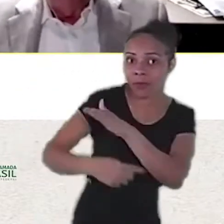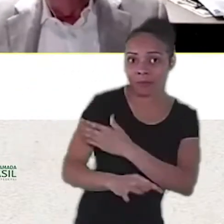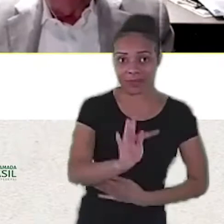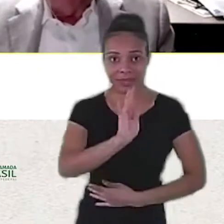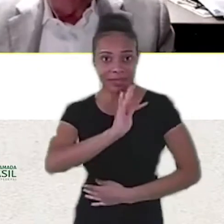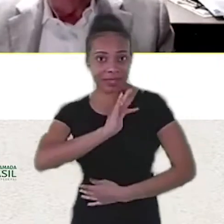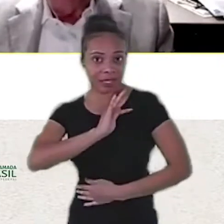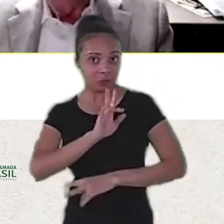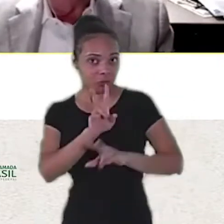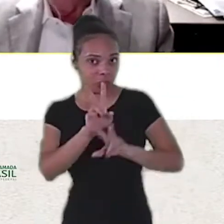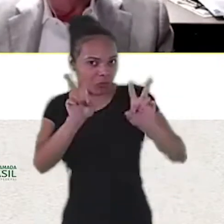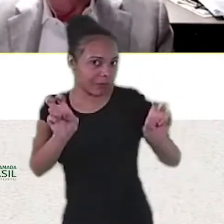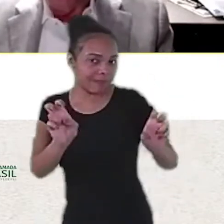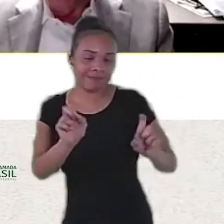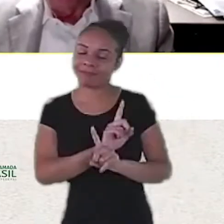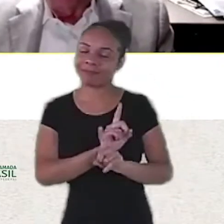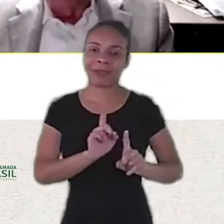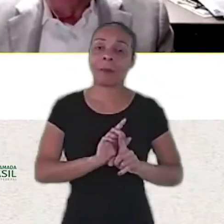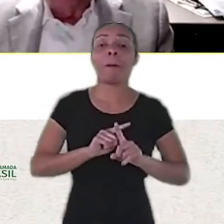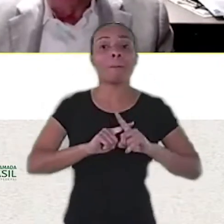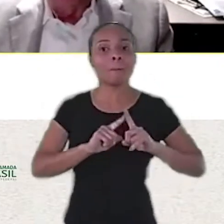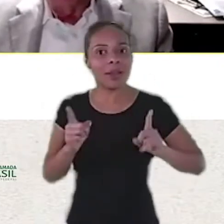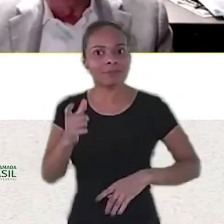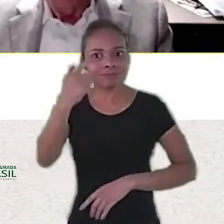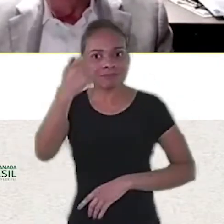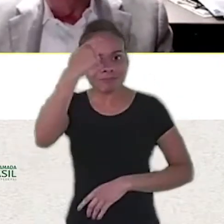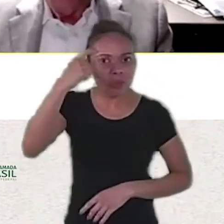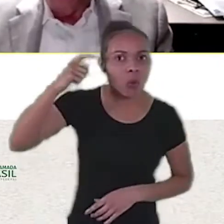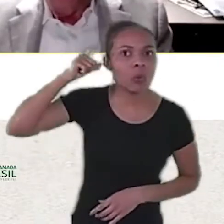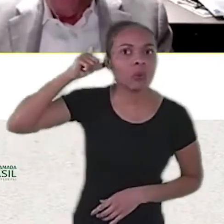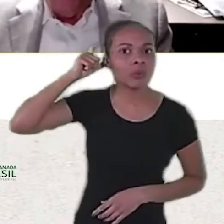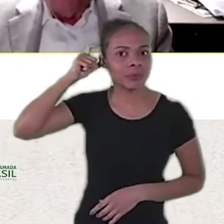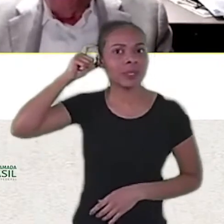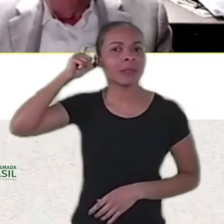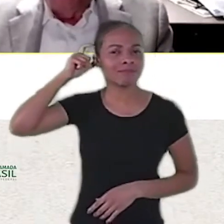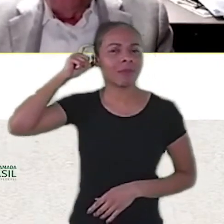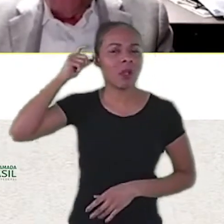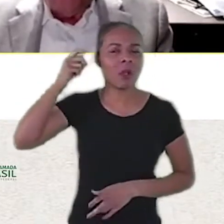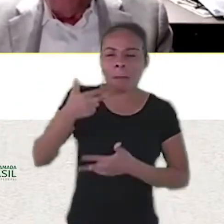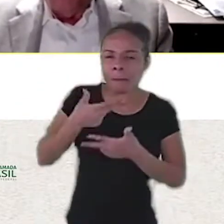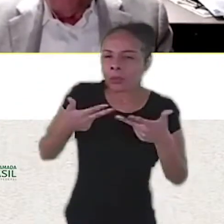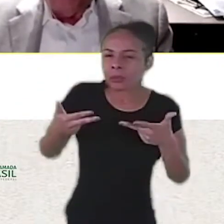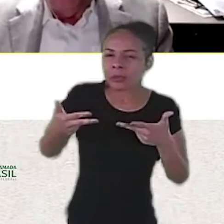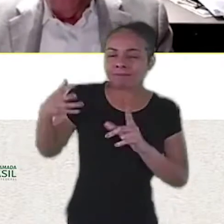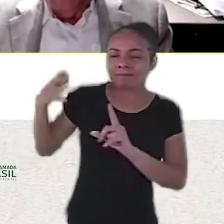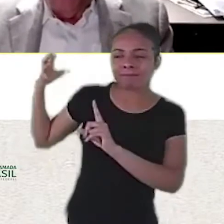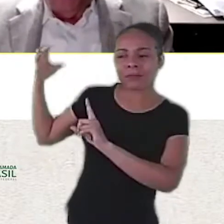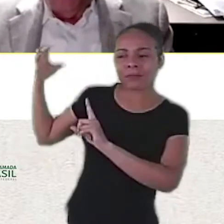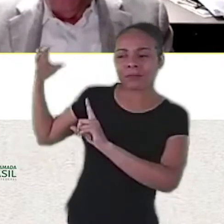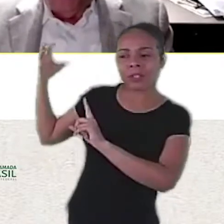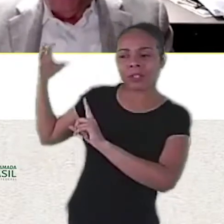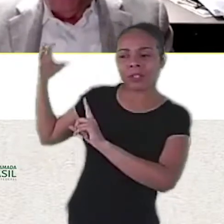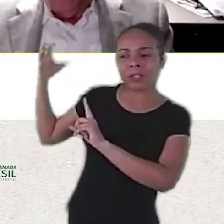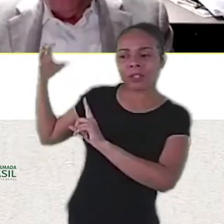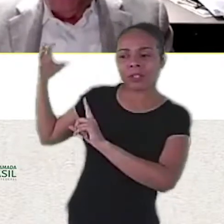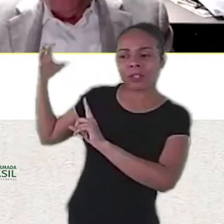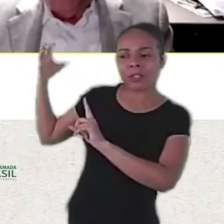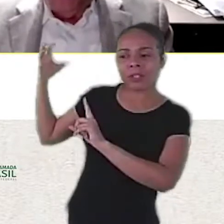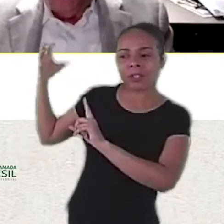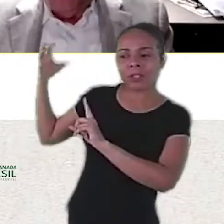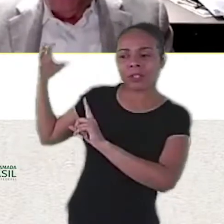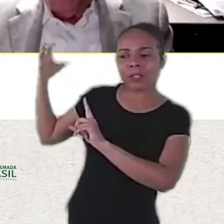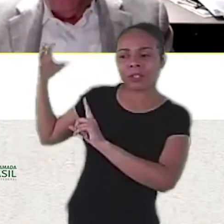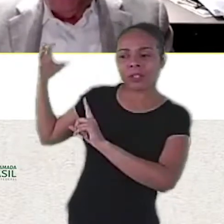coisas. Mas, para mim, o inconsciente é algo que nos move o tempo inteiro. É aquilo que,